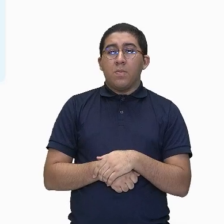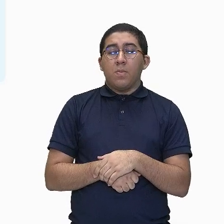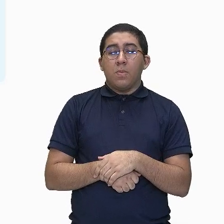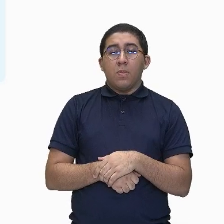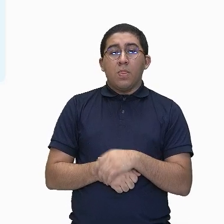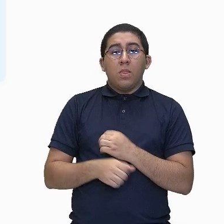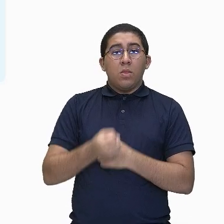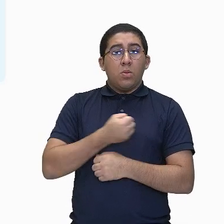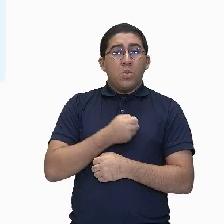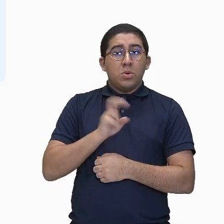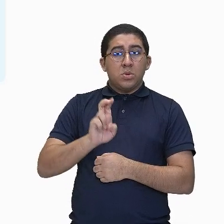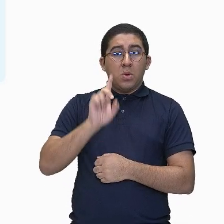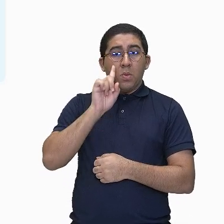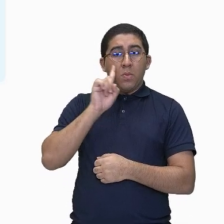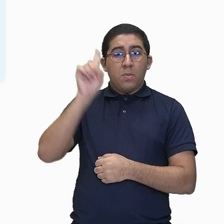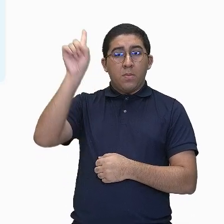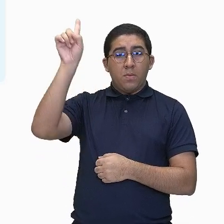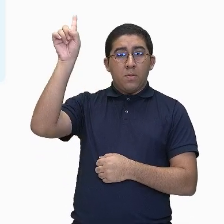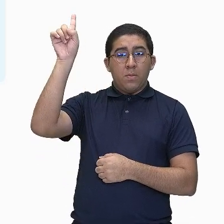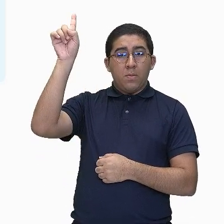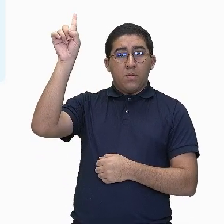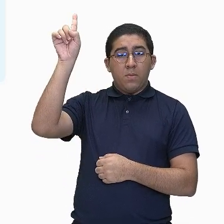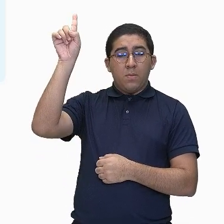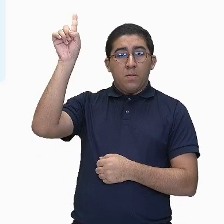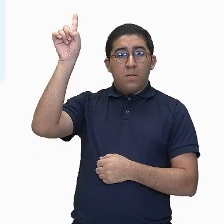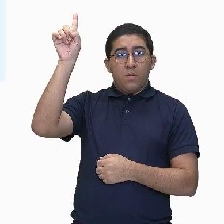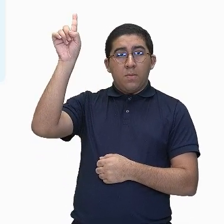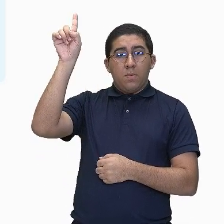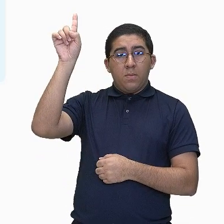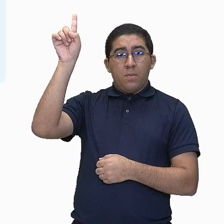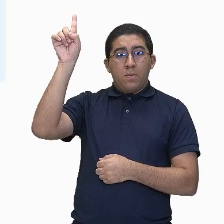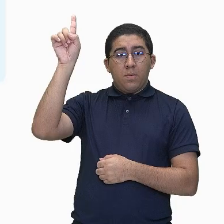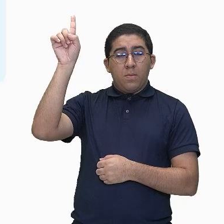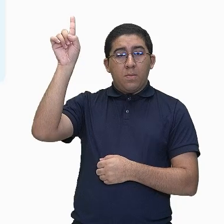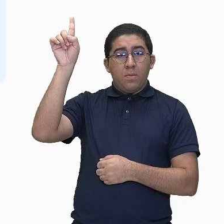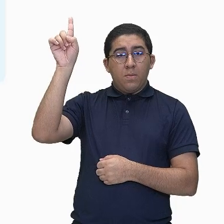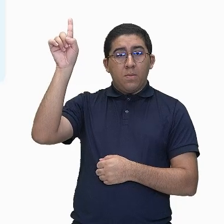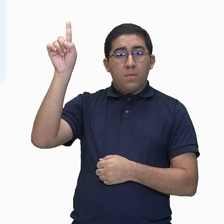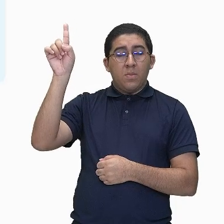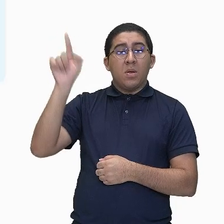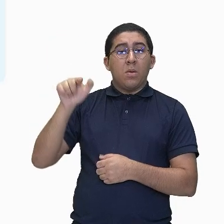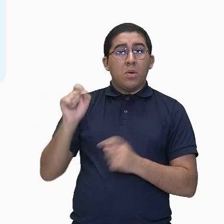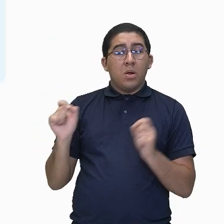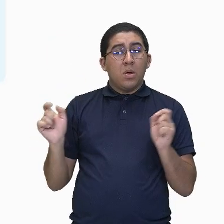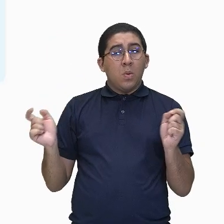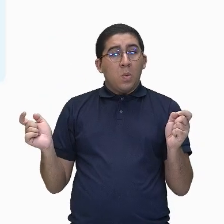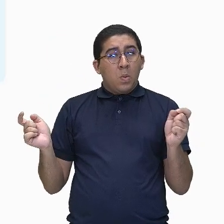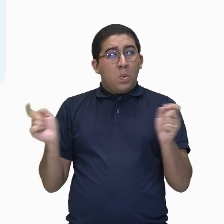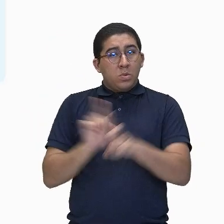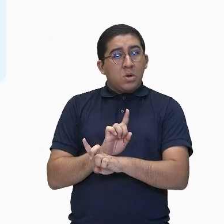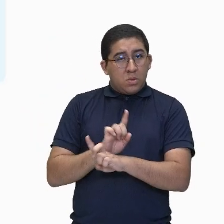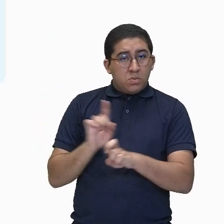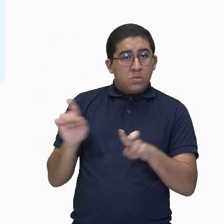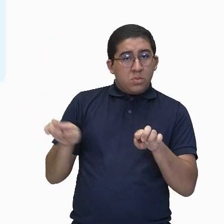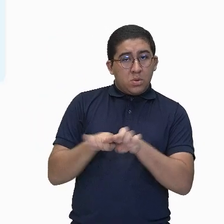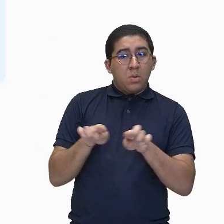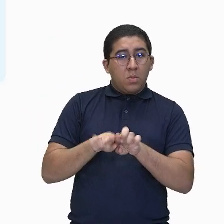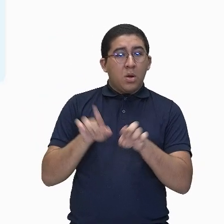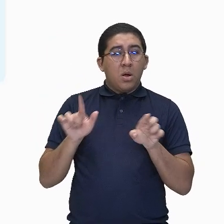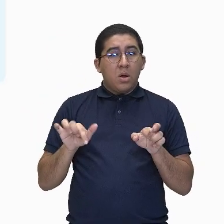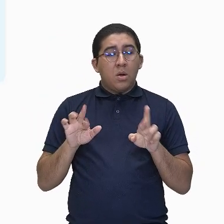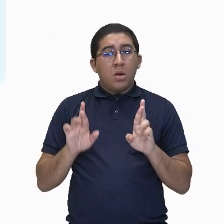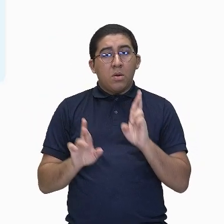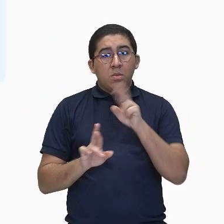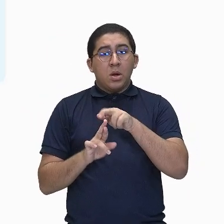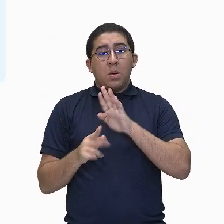proporcionando um sentido de adversidade, oposição, contrariedade, negatividade em relação à